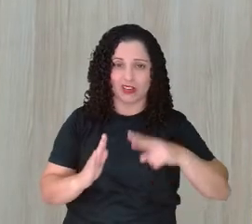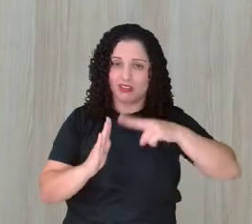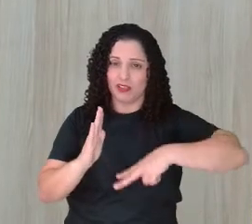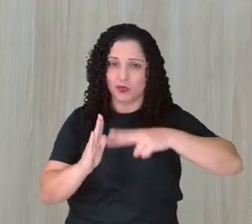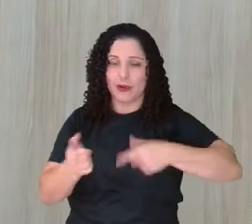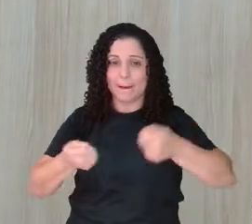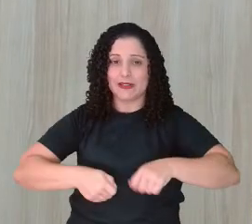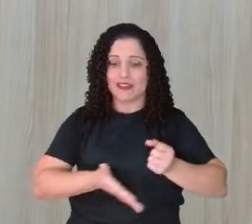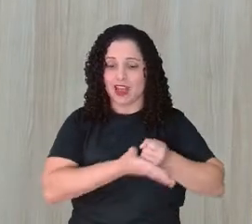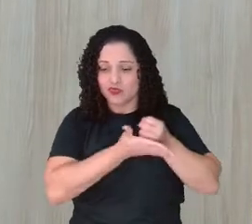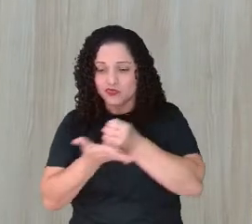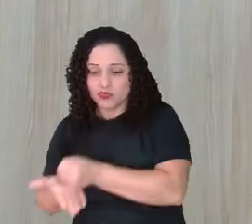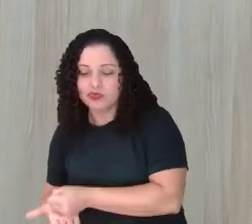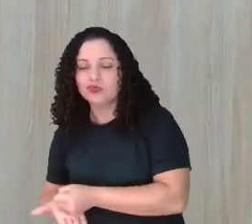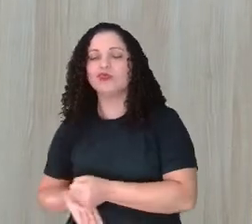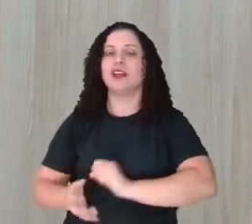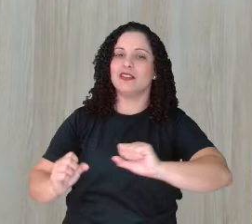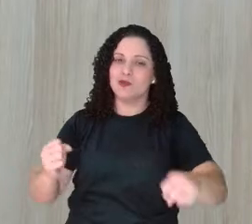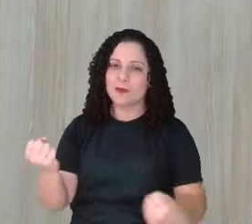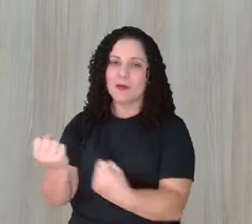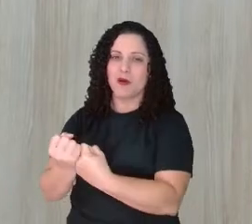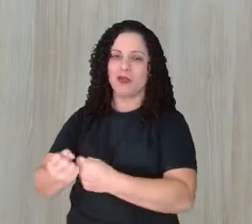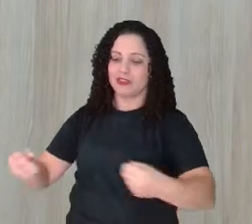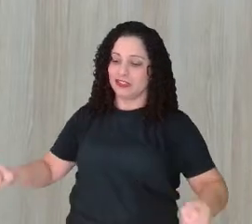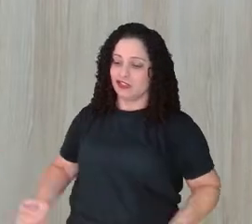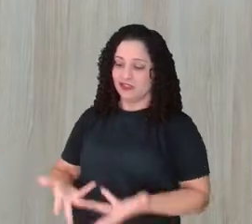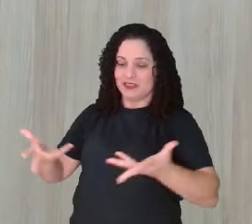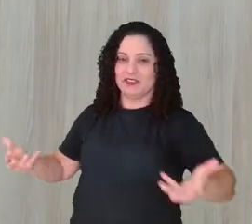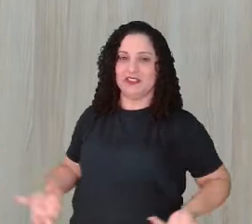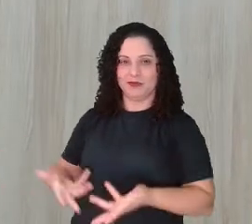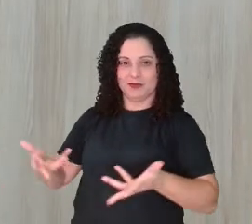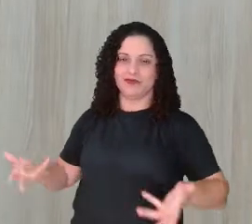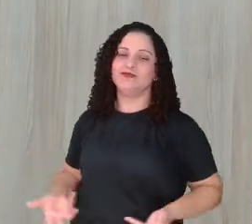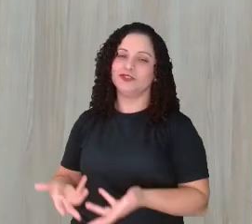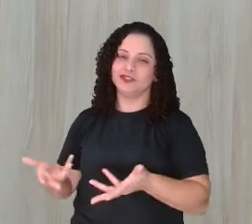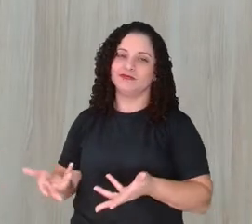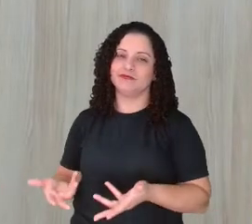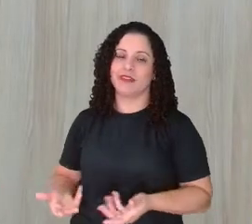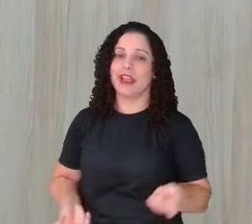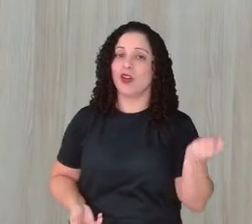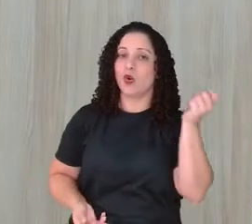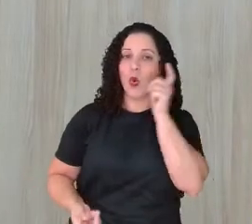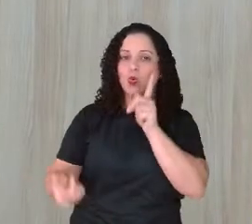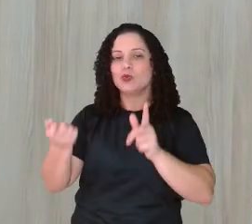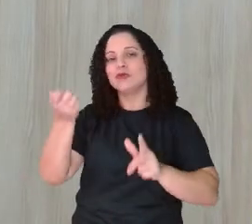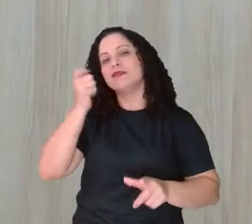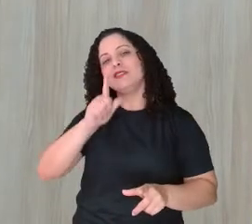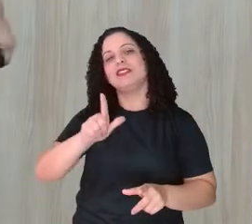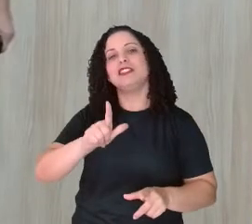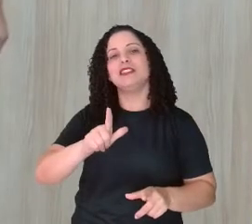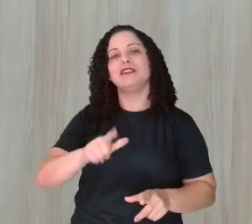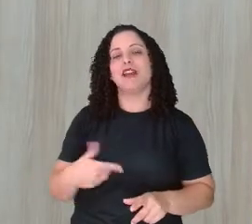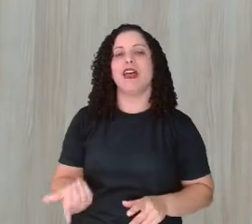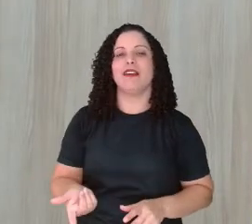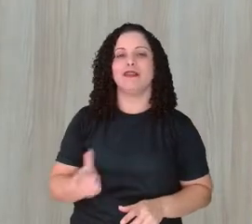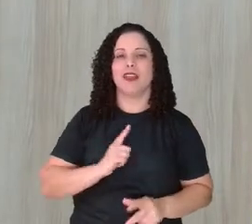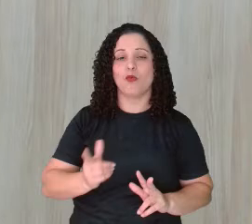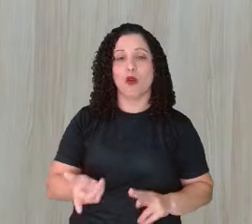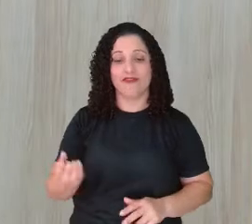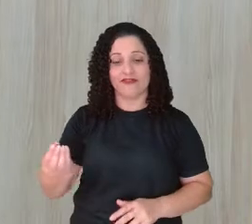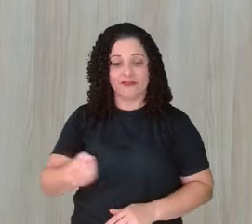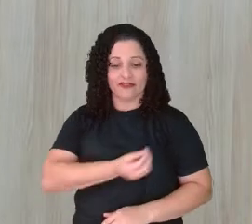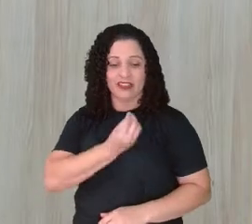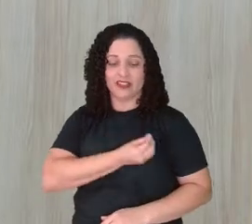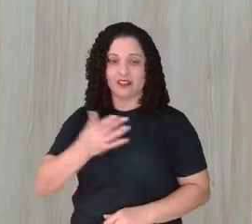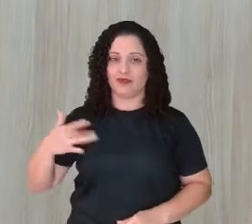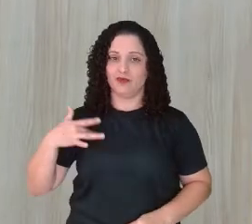de mais ajuda, precisam de mais estímulos, não é, para que consigam se manter aí numa vida saudável,